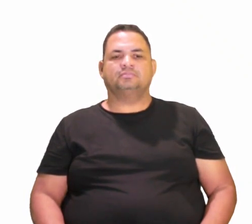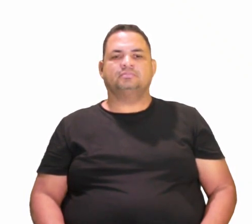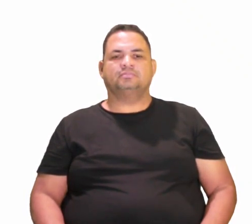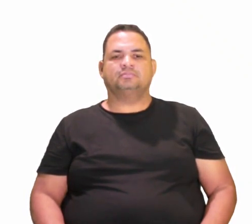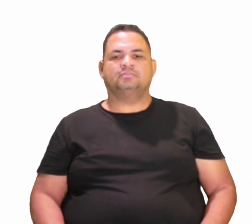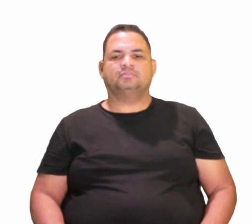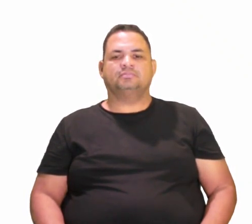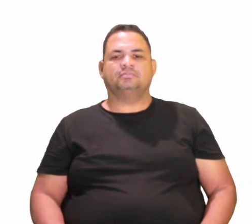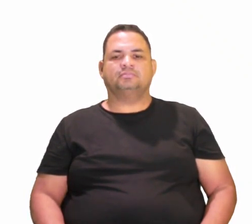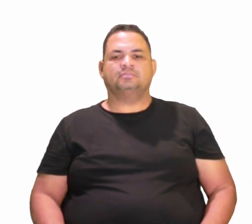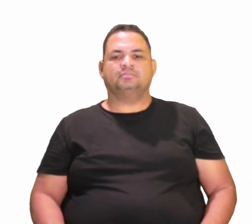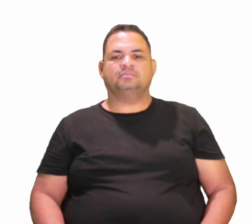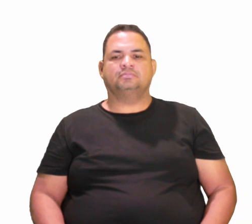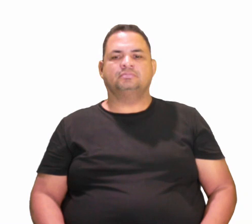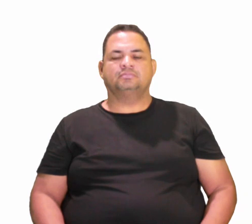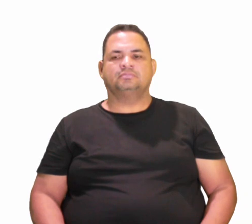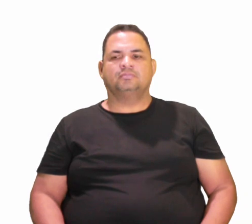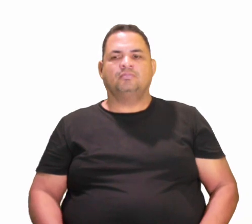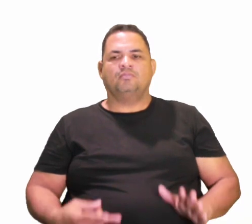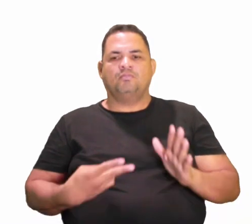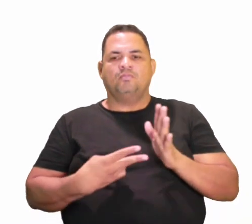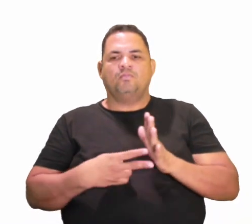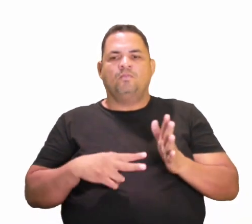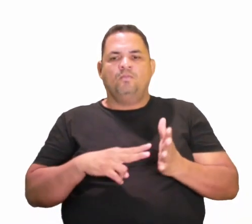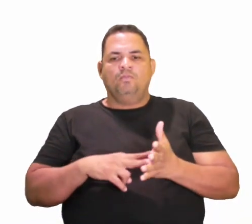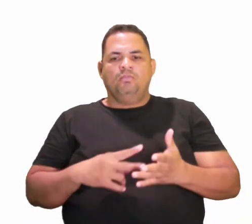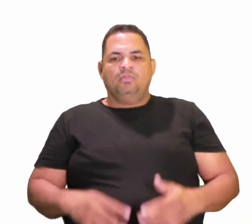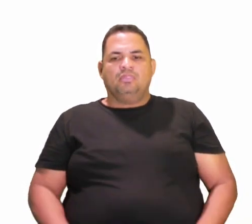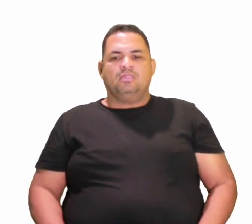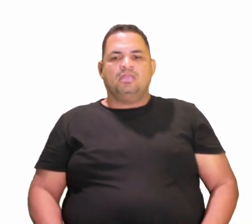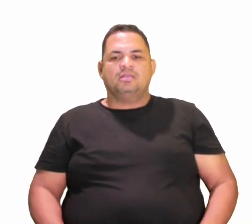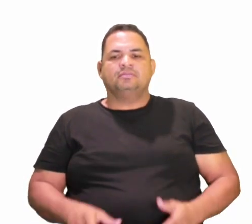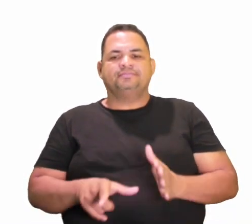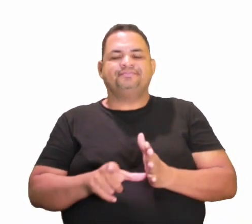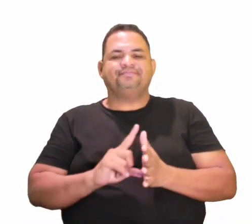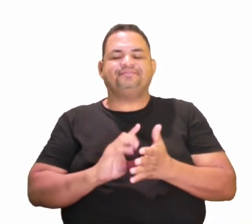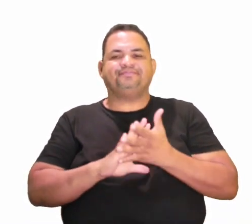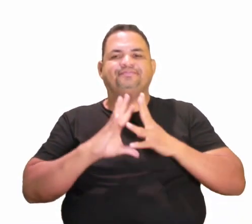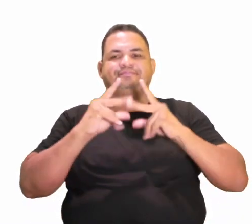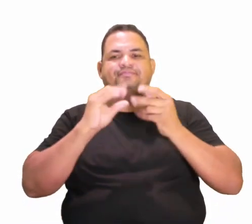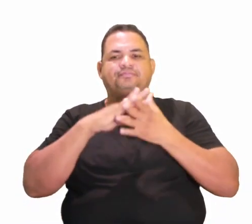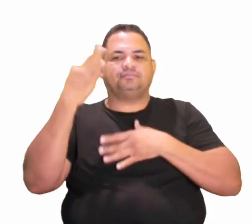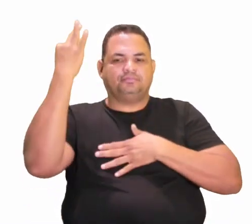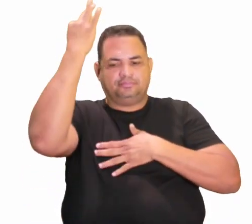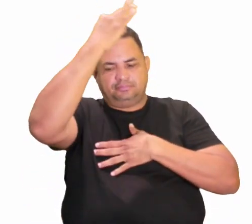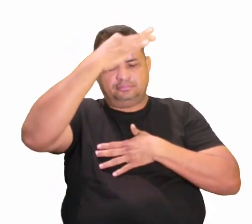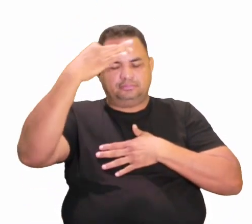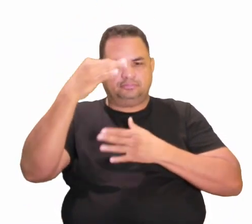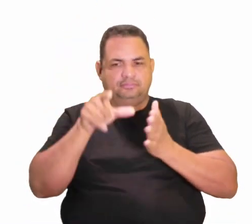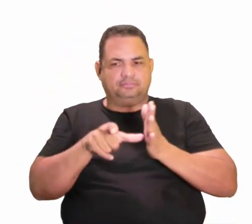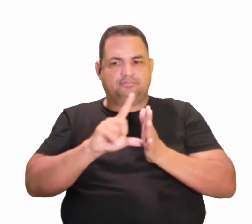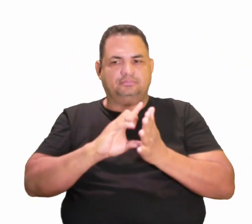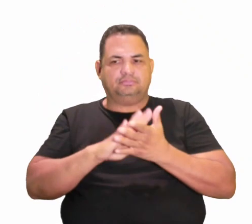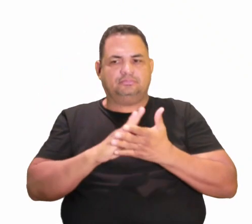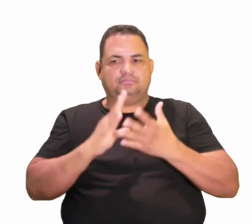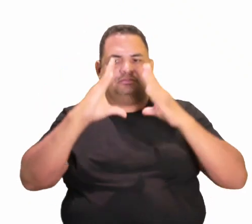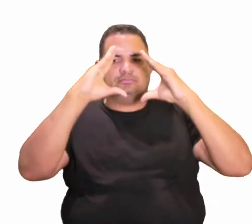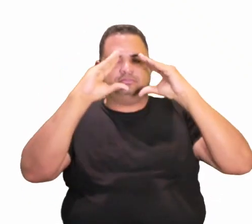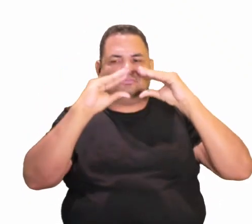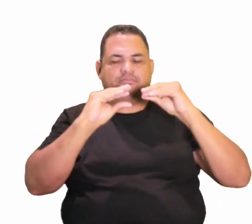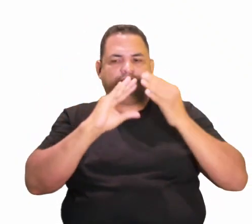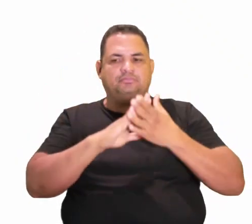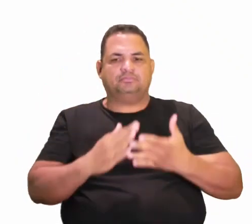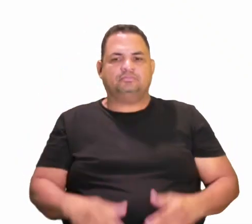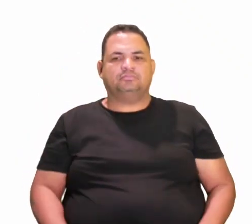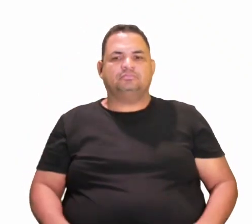coisa, né? All Hallows Evening, que significa véspera de Todos os Santos ou noite de Todos os Santos. Na tradução para o português, o